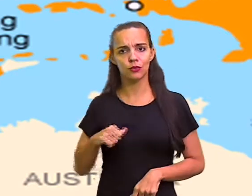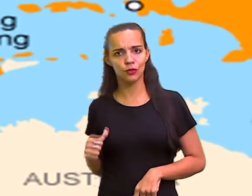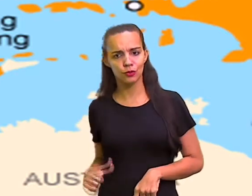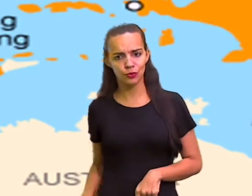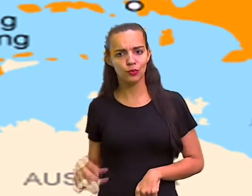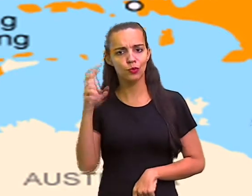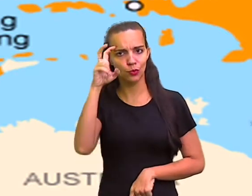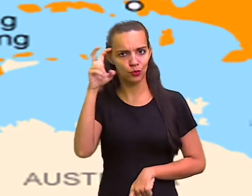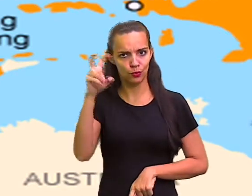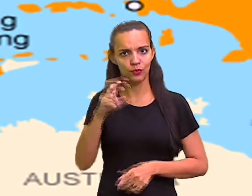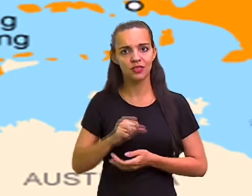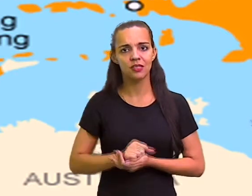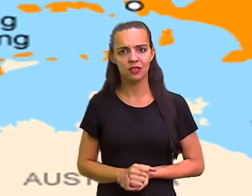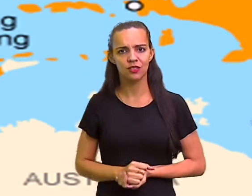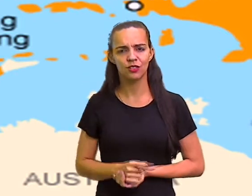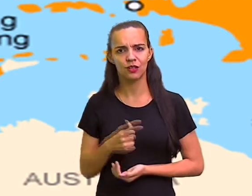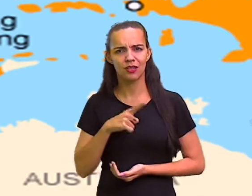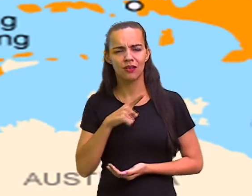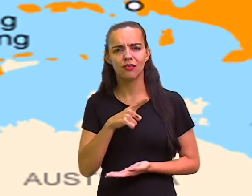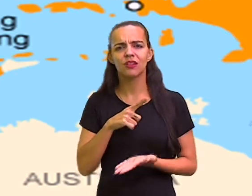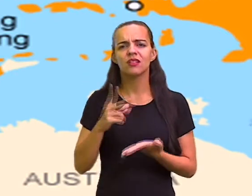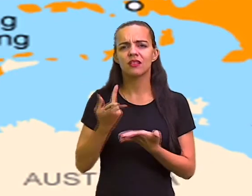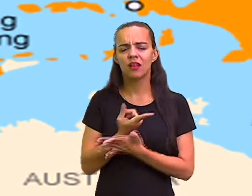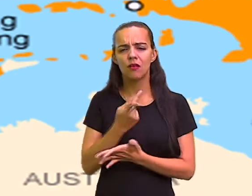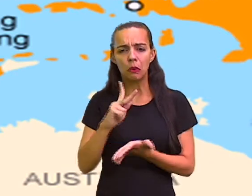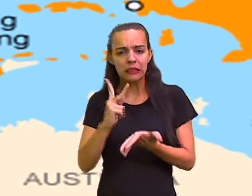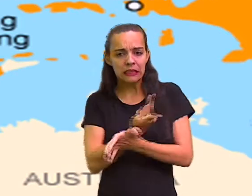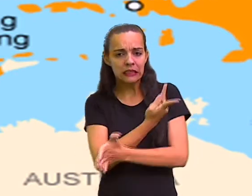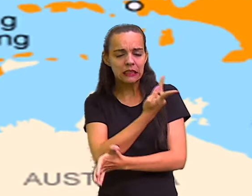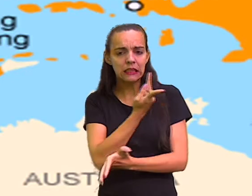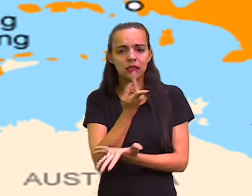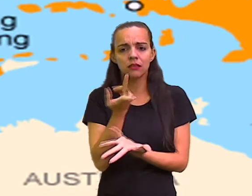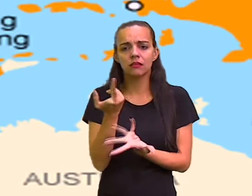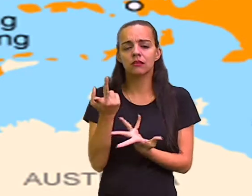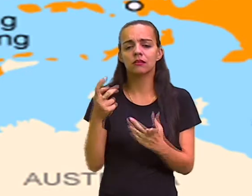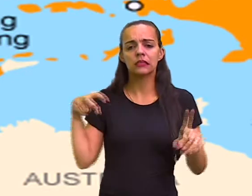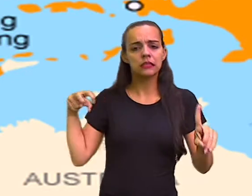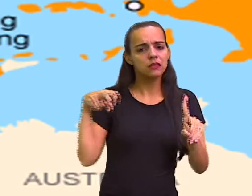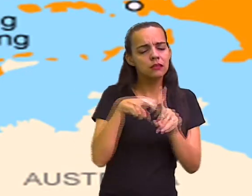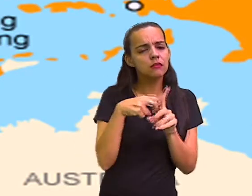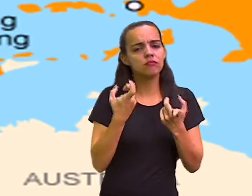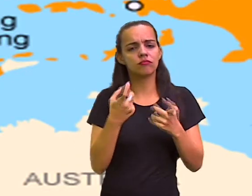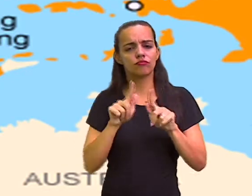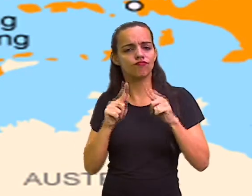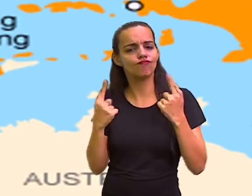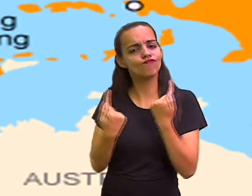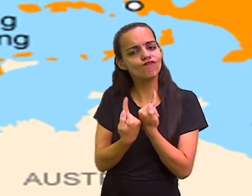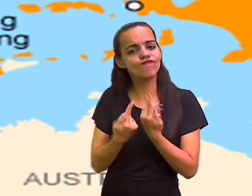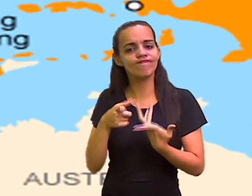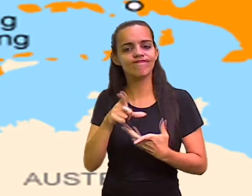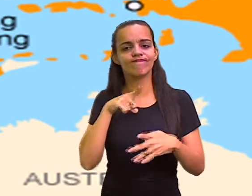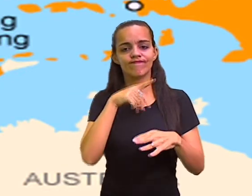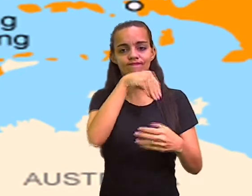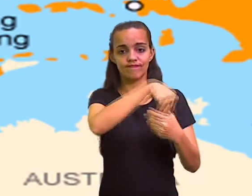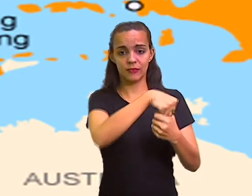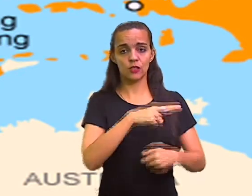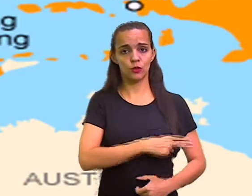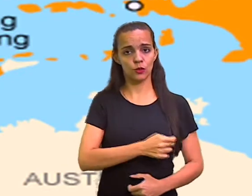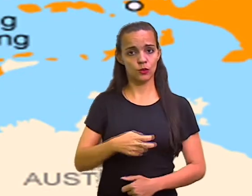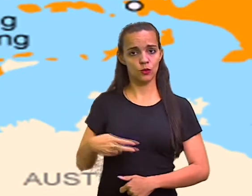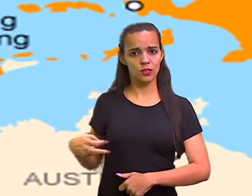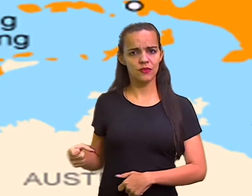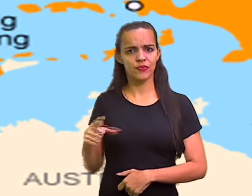idiomas. Os acidentes geográficos do arquipélago, além de fatores climáticos da